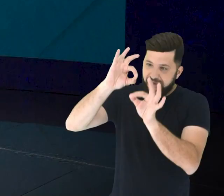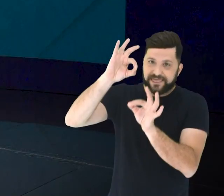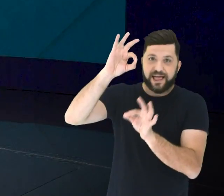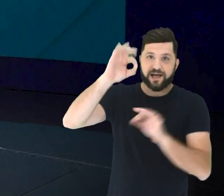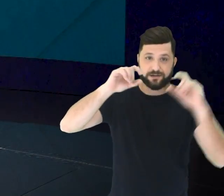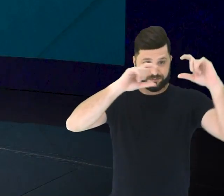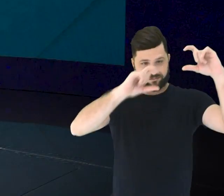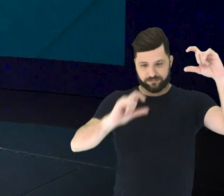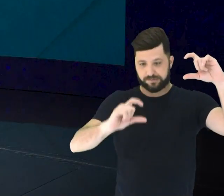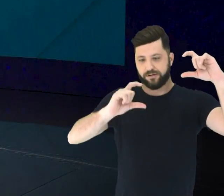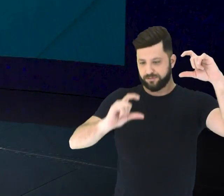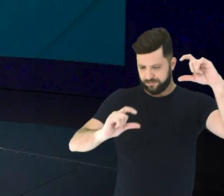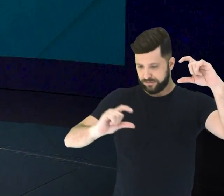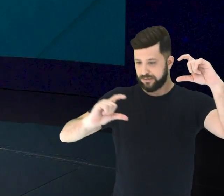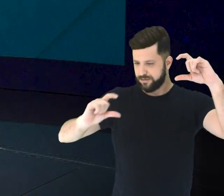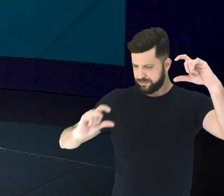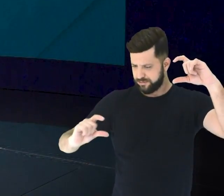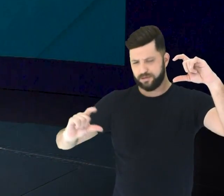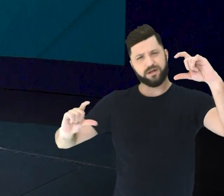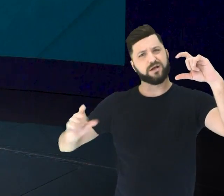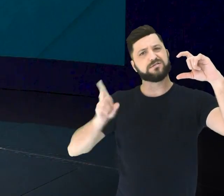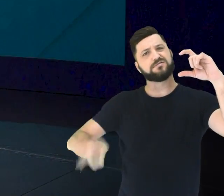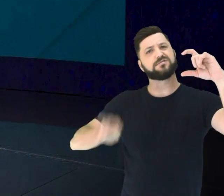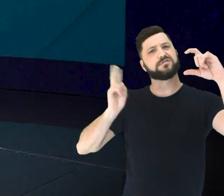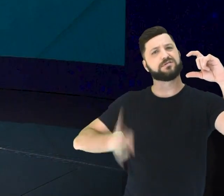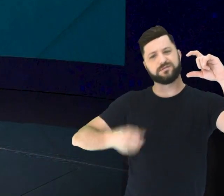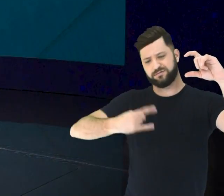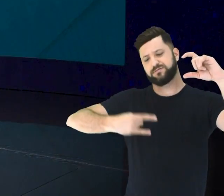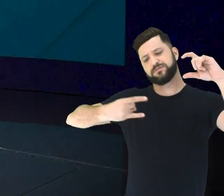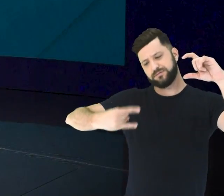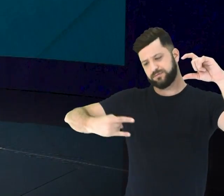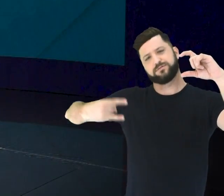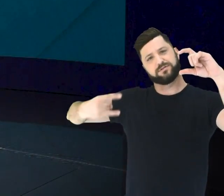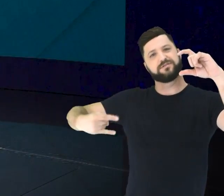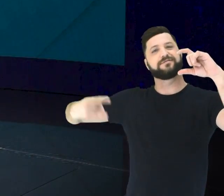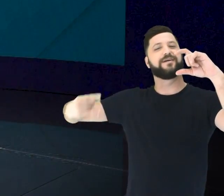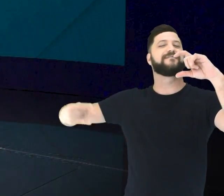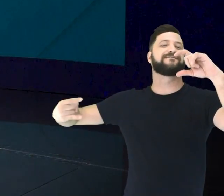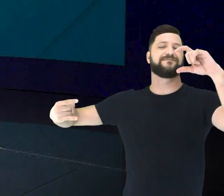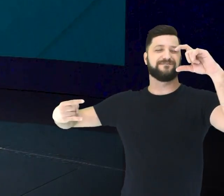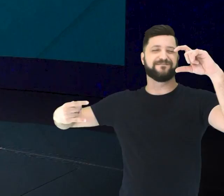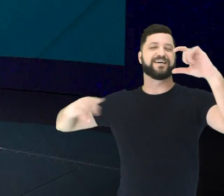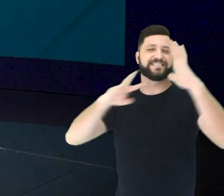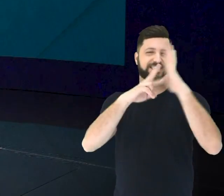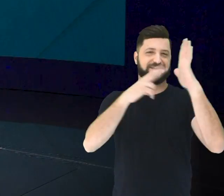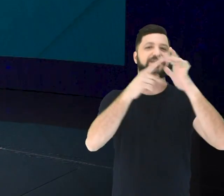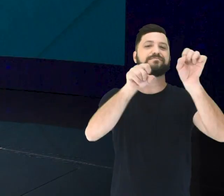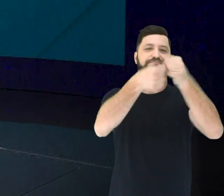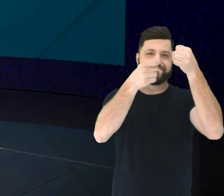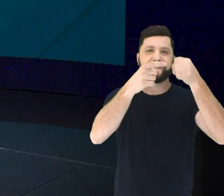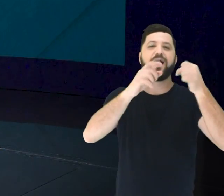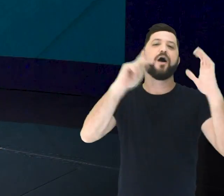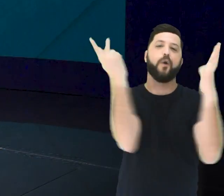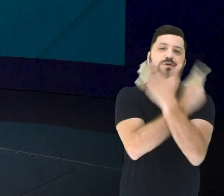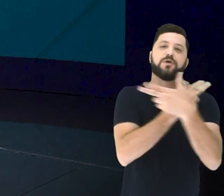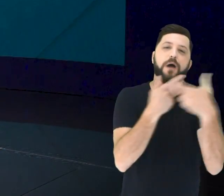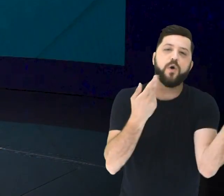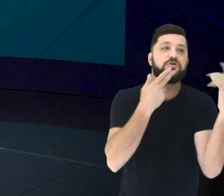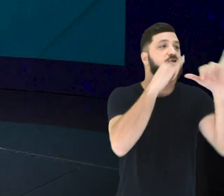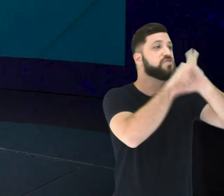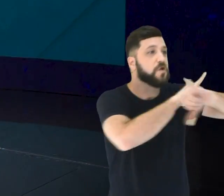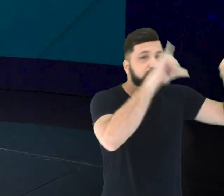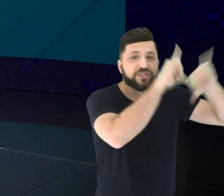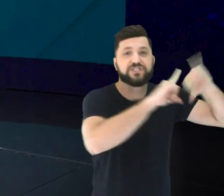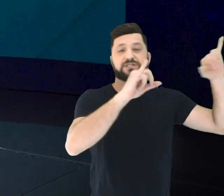para um movimento mais contínuo para um movimento onde a gente tem uma sequência de barras para o mesmo lado como exemplo que a gente viu antes das